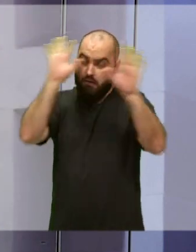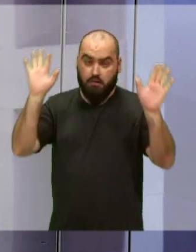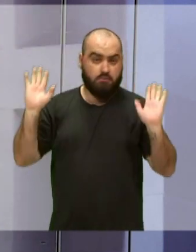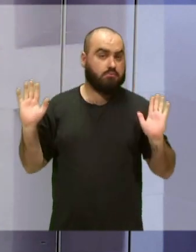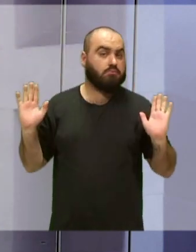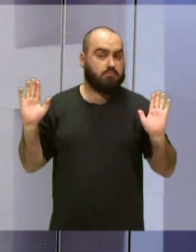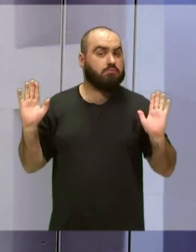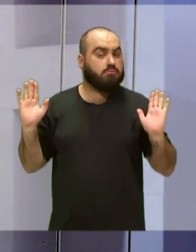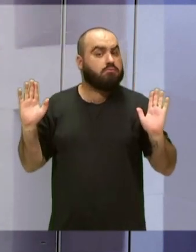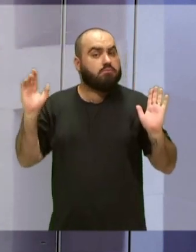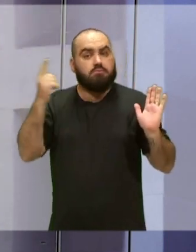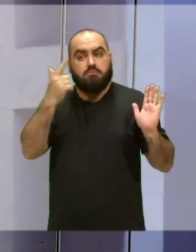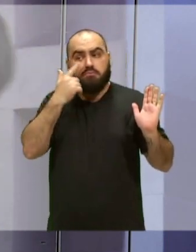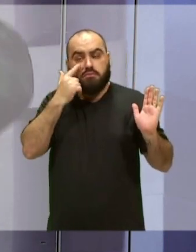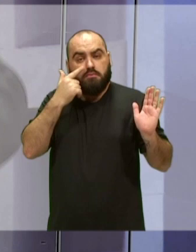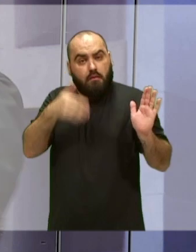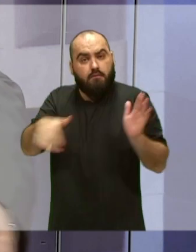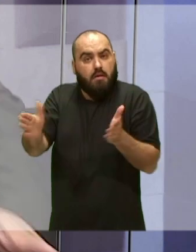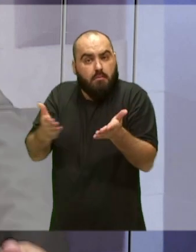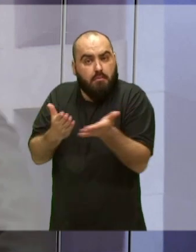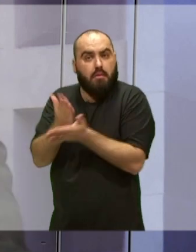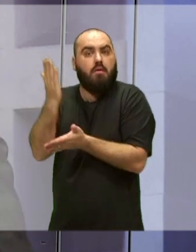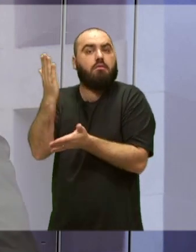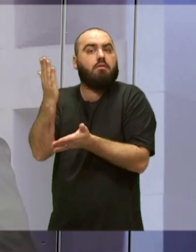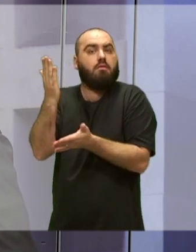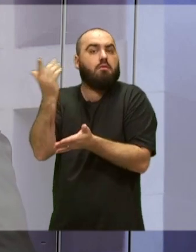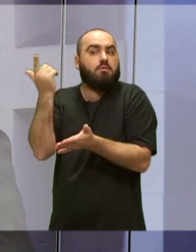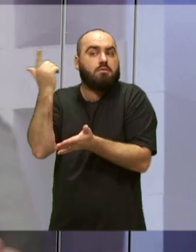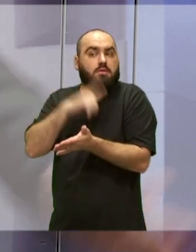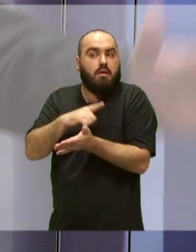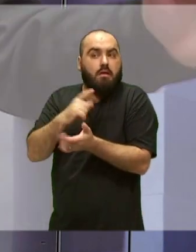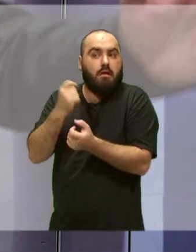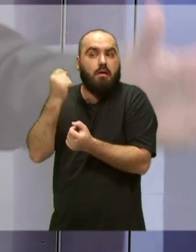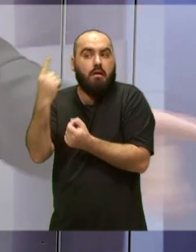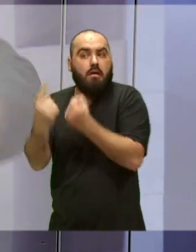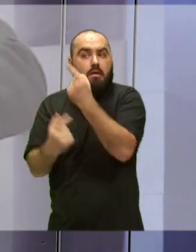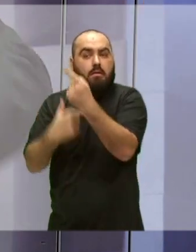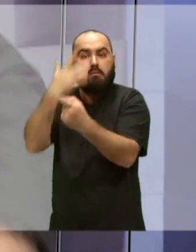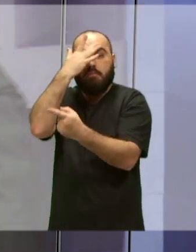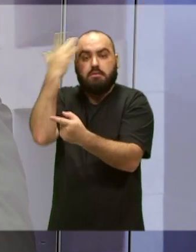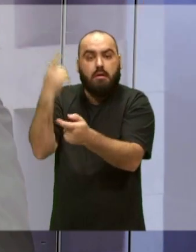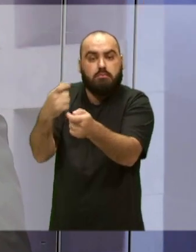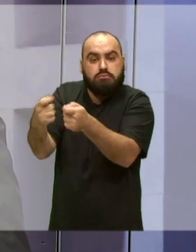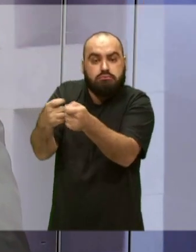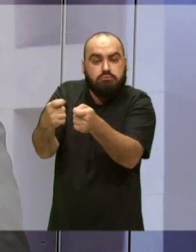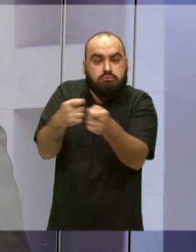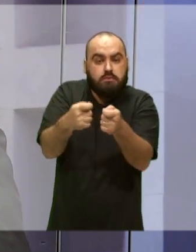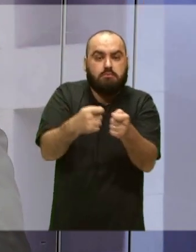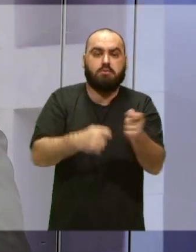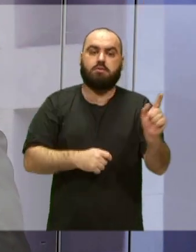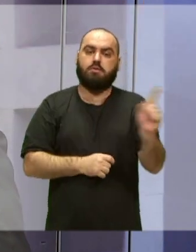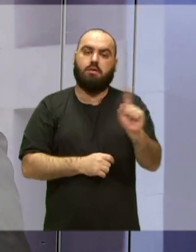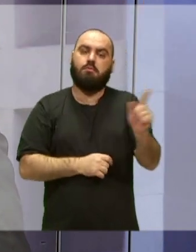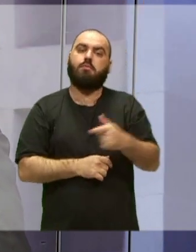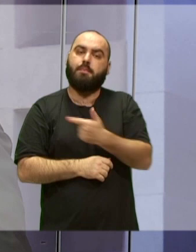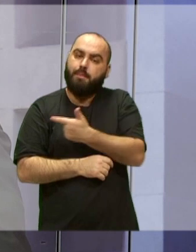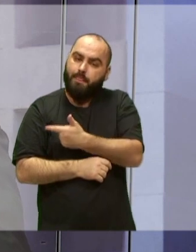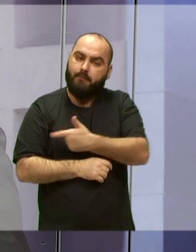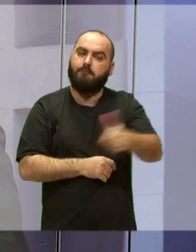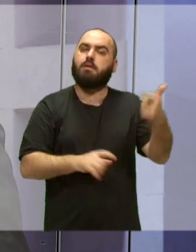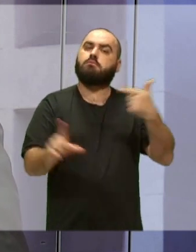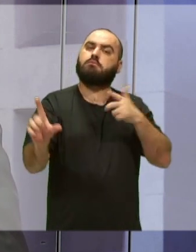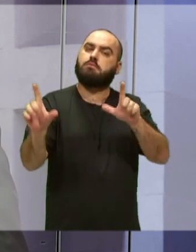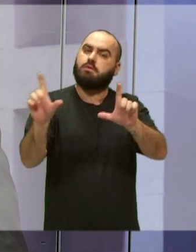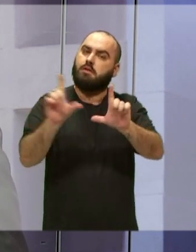e vamos vamos aprovar para ajeitar um pouquinho o bolso de alguém lá pra gente poder não Ou vai pela legalidade